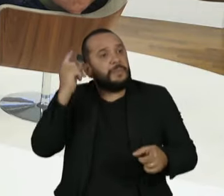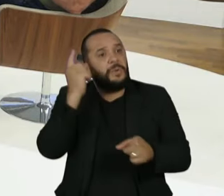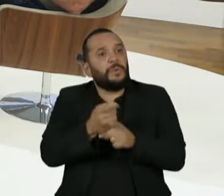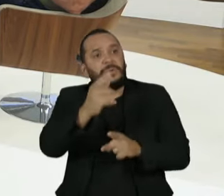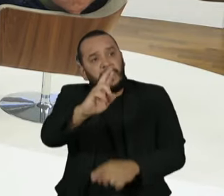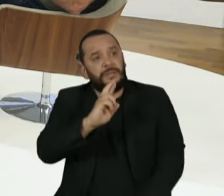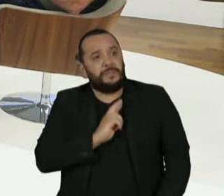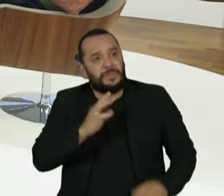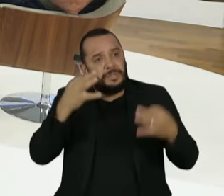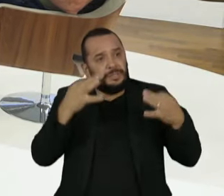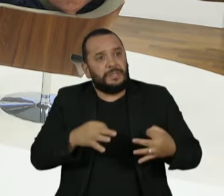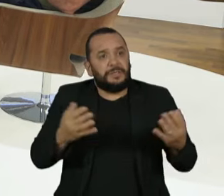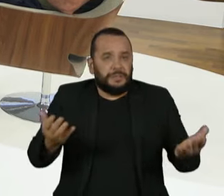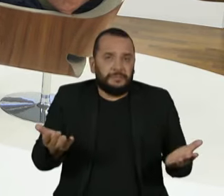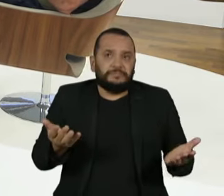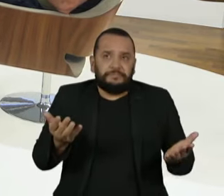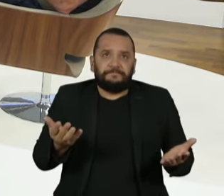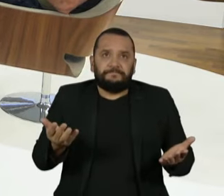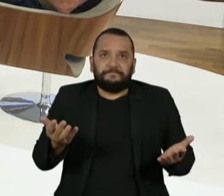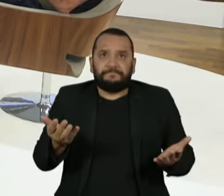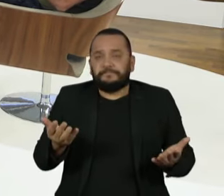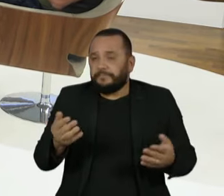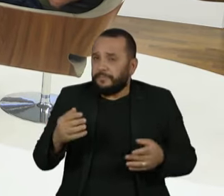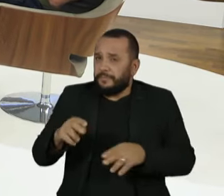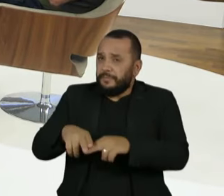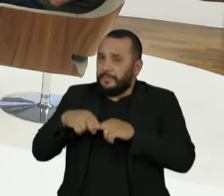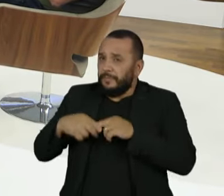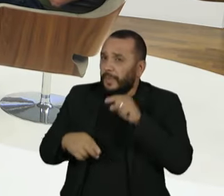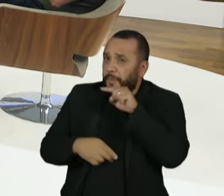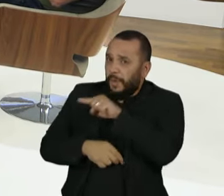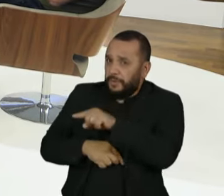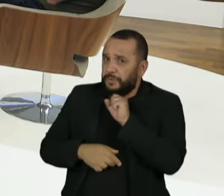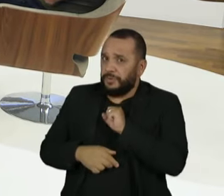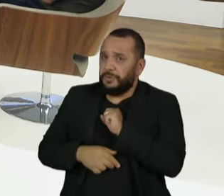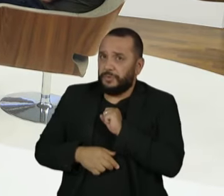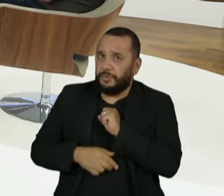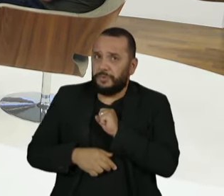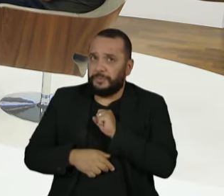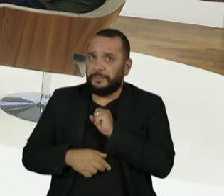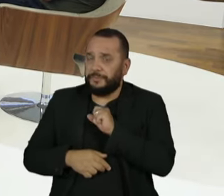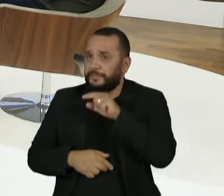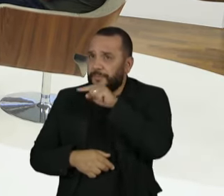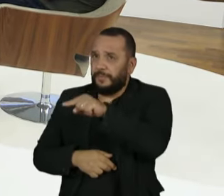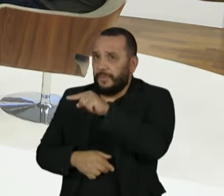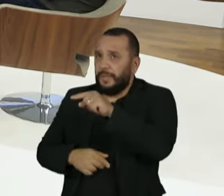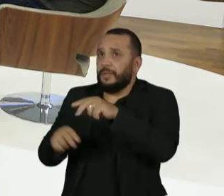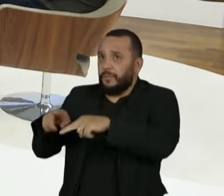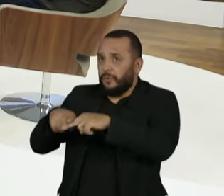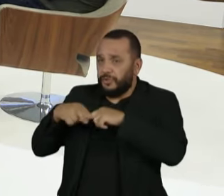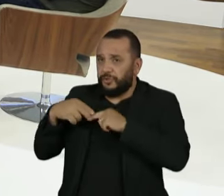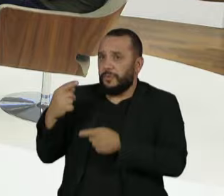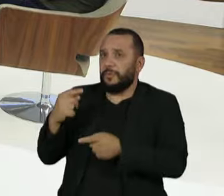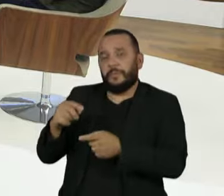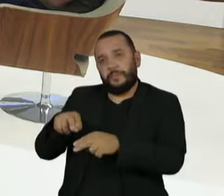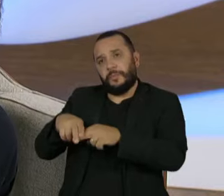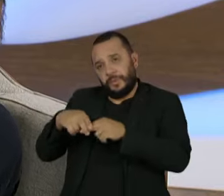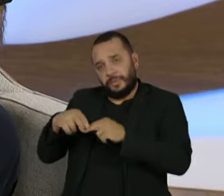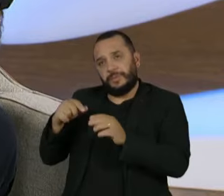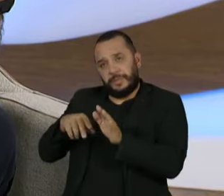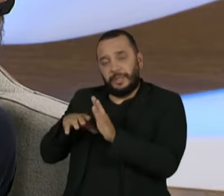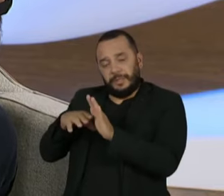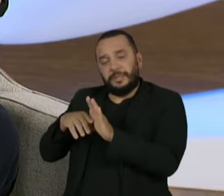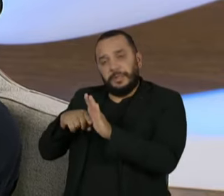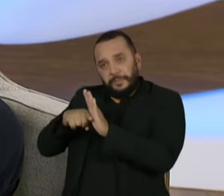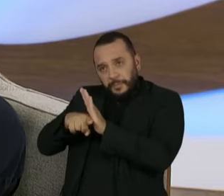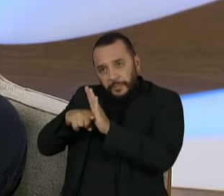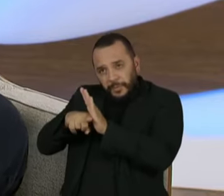uma forma mais ou menos veja que por causa disso e esse essa é a razão do Sucesso das máquinas de busca se você